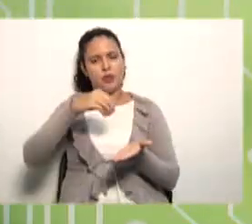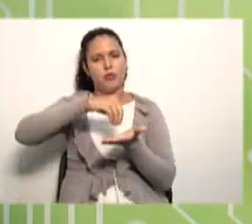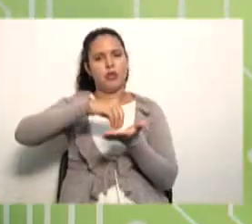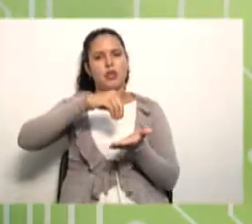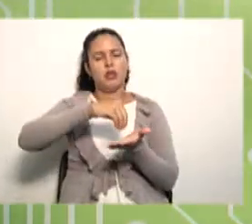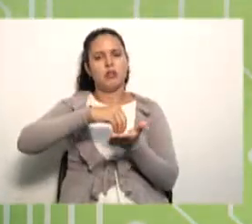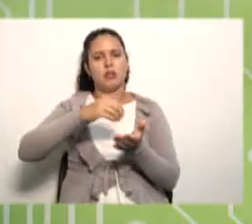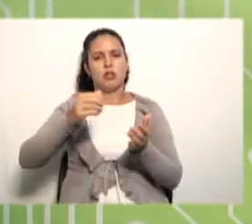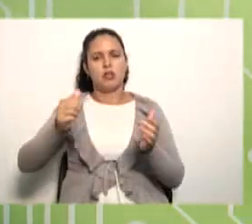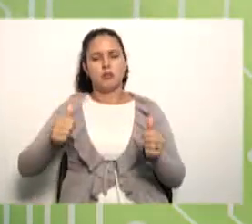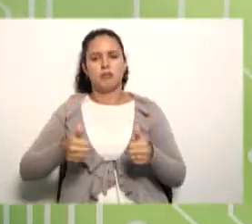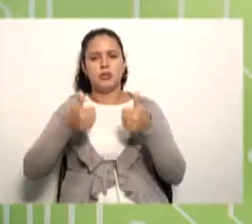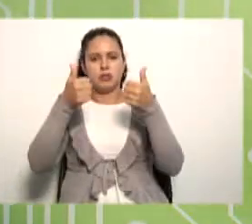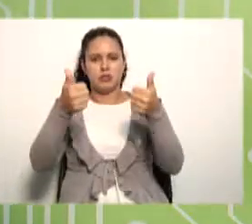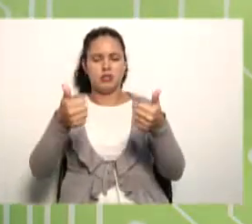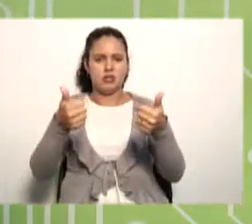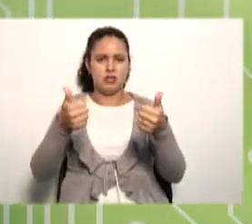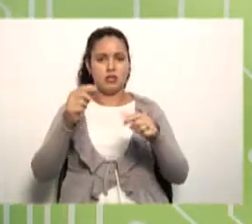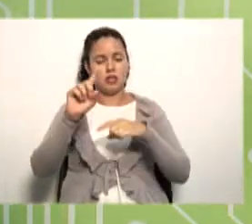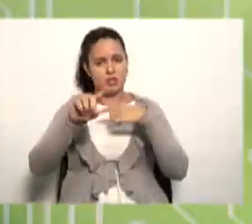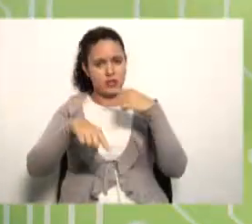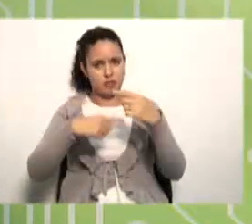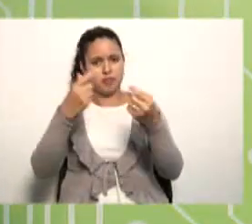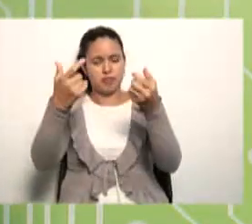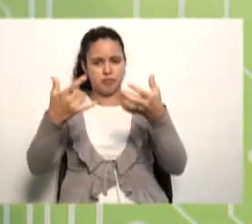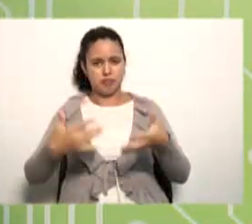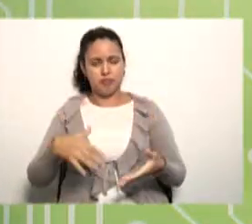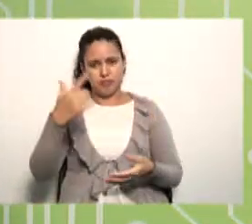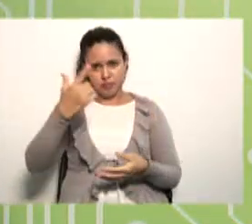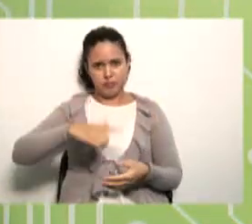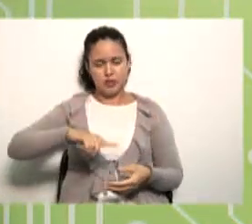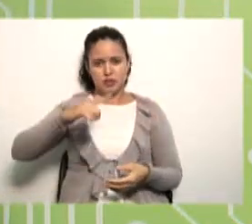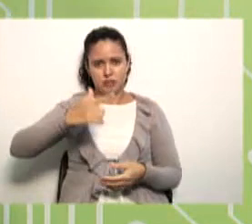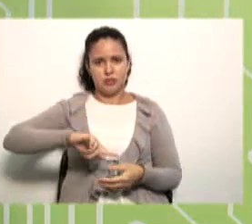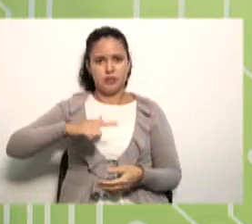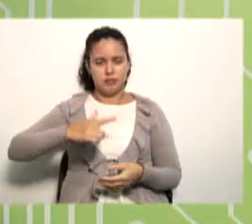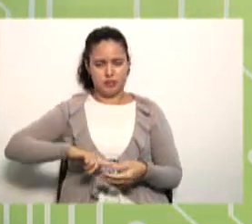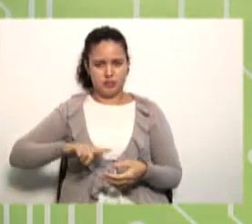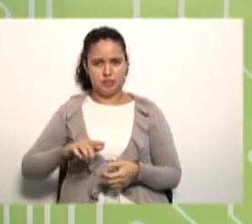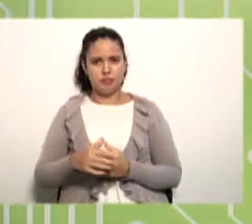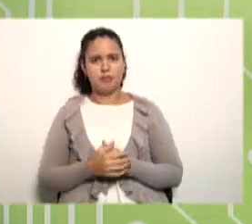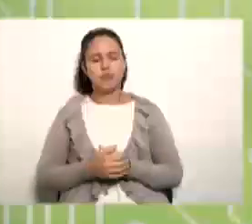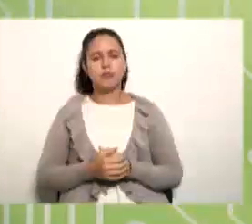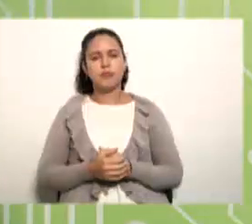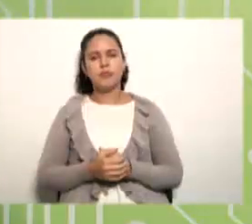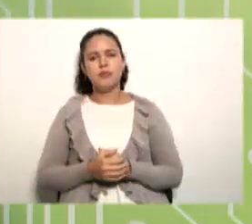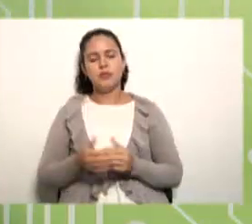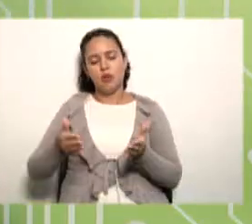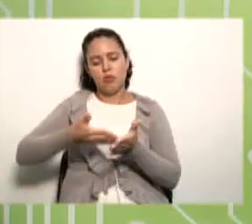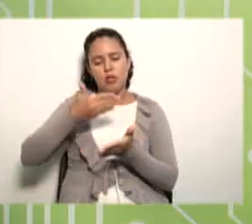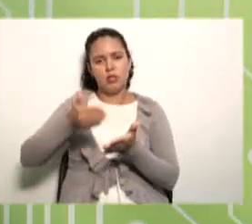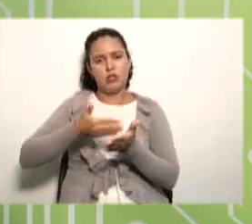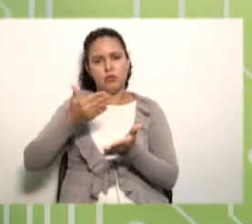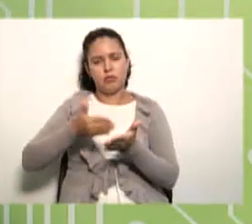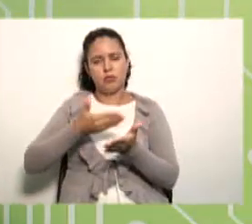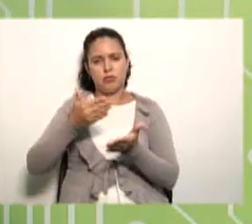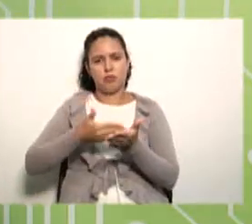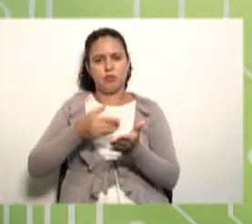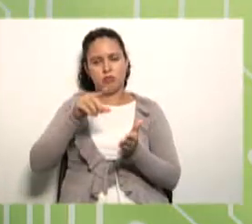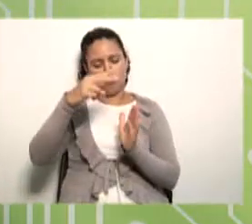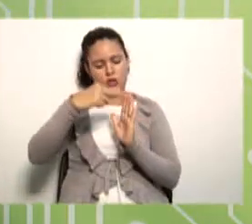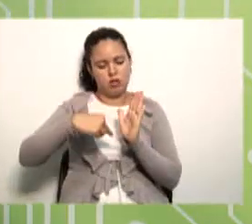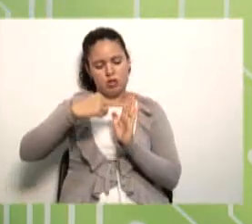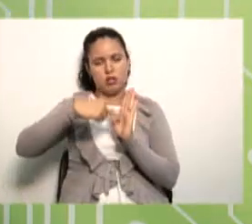pouquinho mais sobre elas no capítulo do livro referente a essa aula de hoje. Esse capítulo está disponível para leitura para vocês no